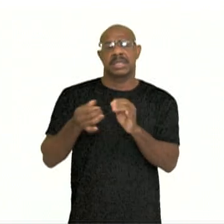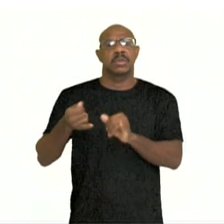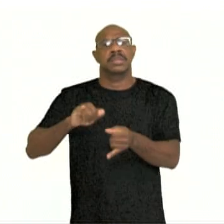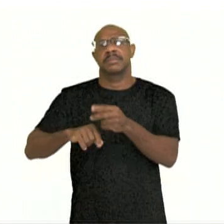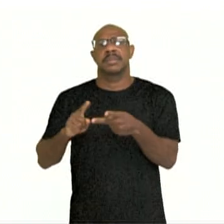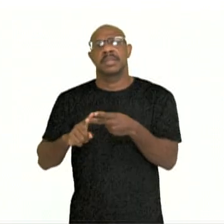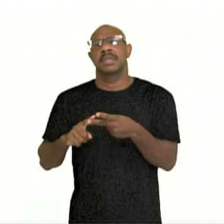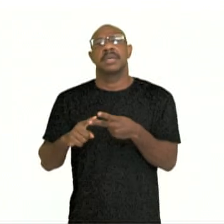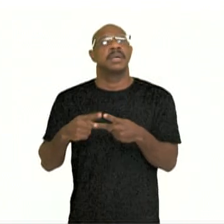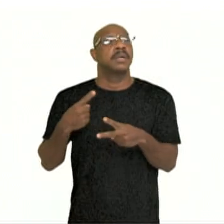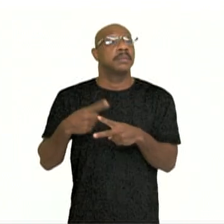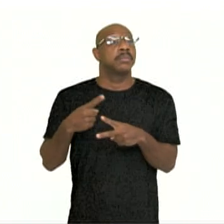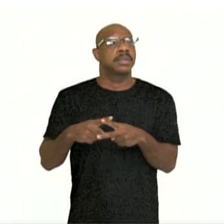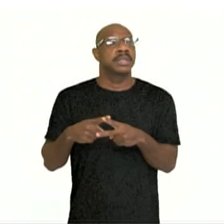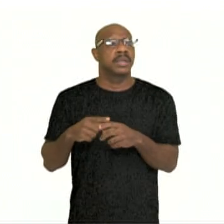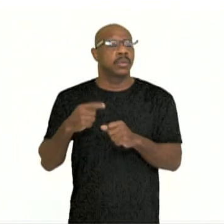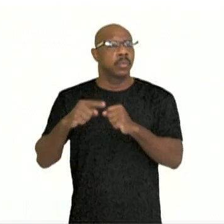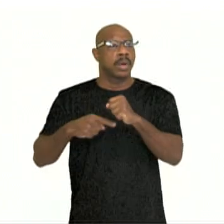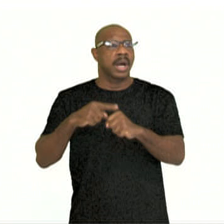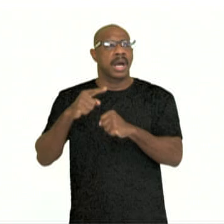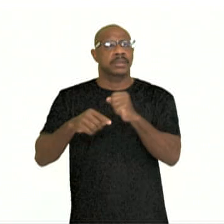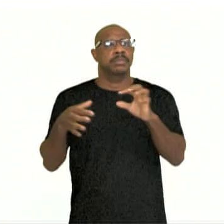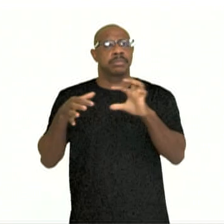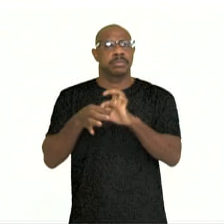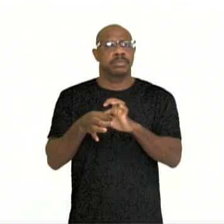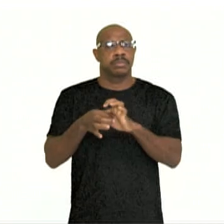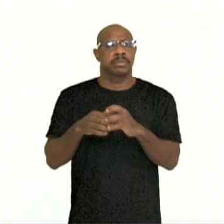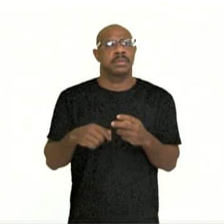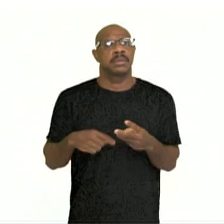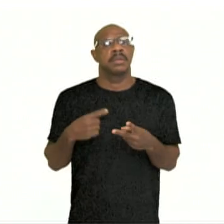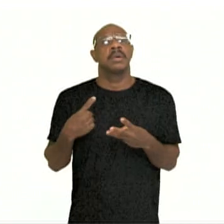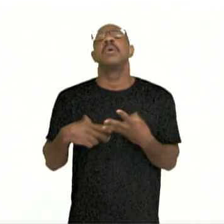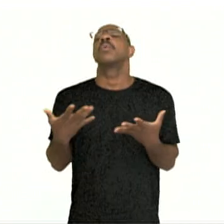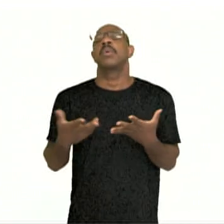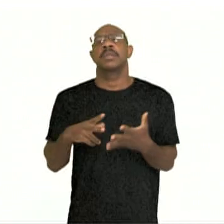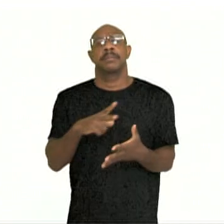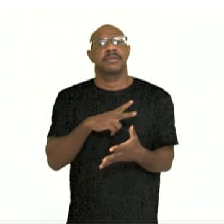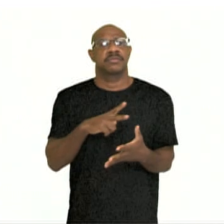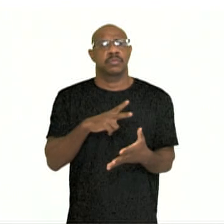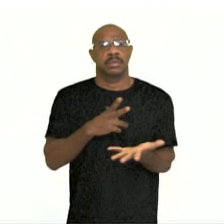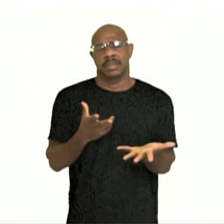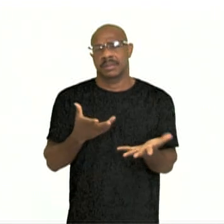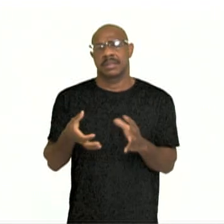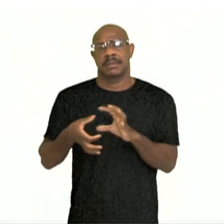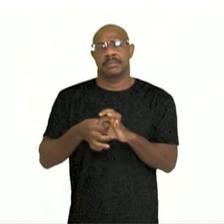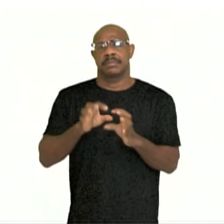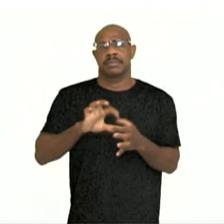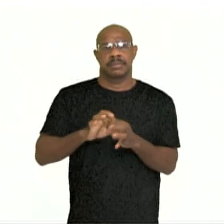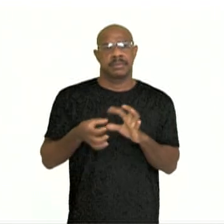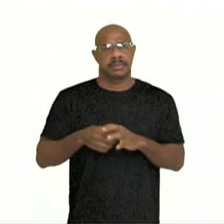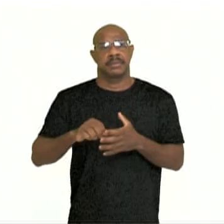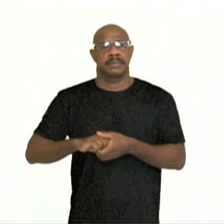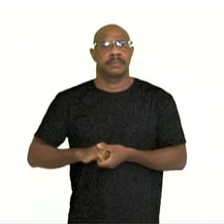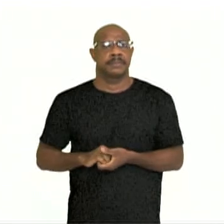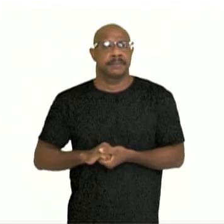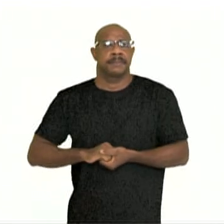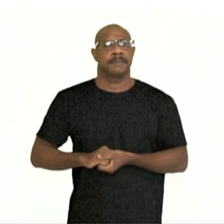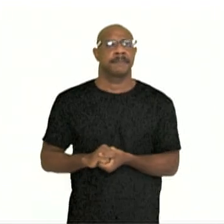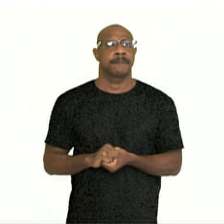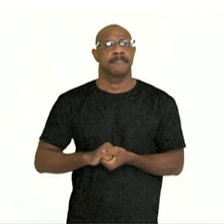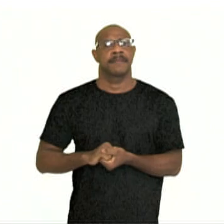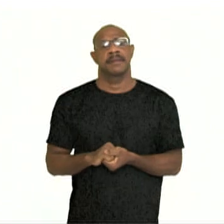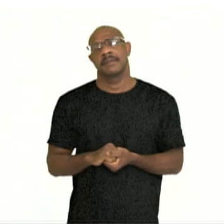que os átomos se ligam? Quais as particularidades da ligação covalente? Muito bem.